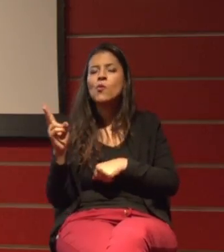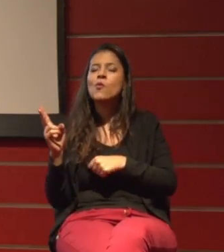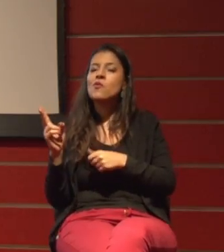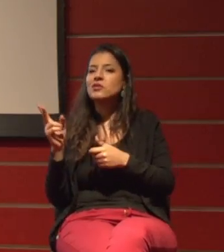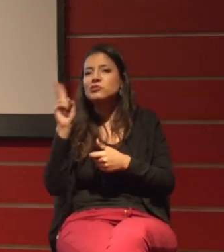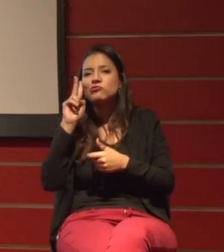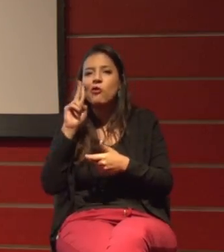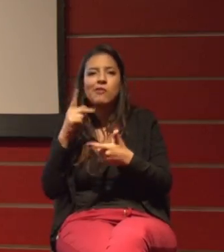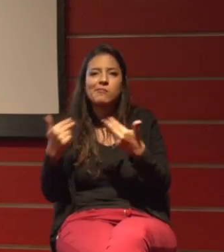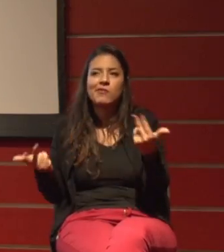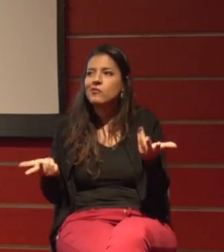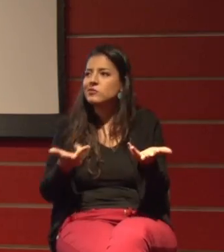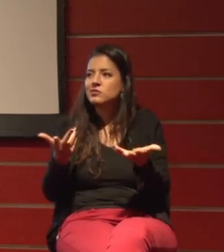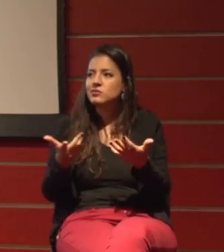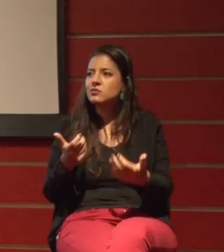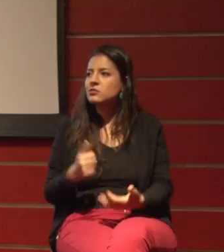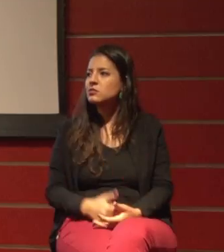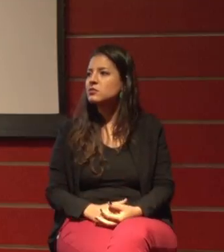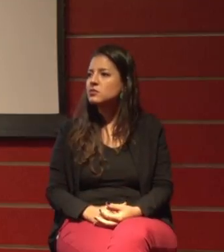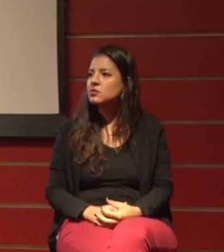fez vocês viverem